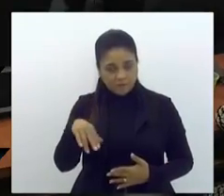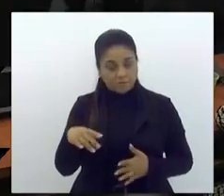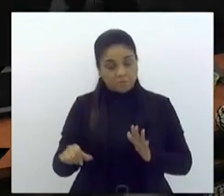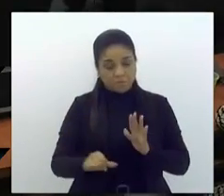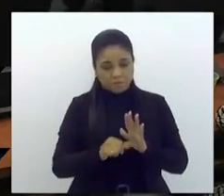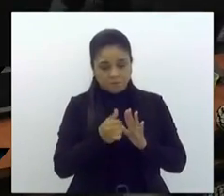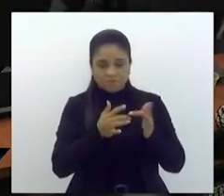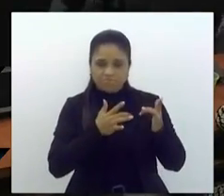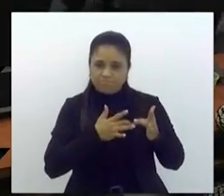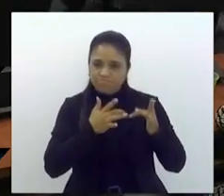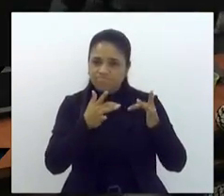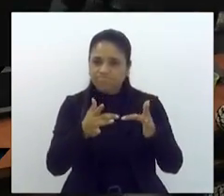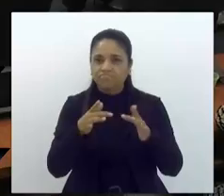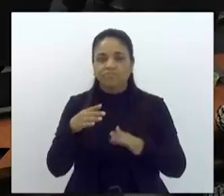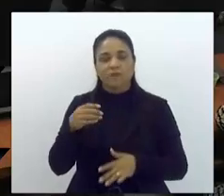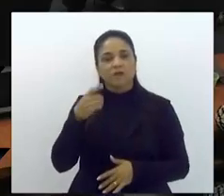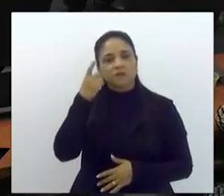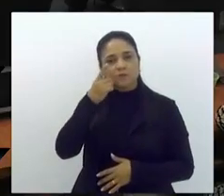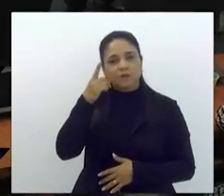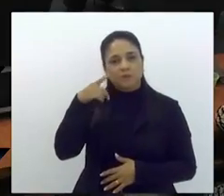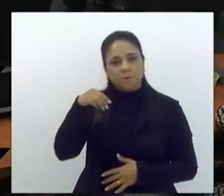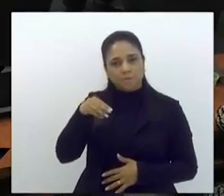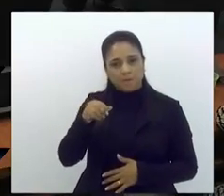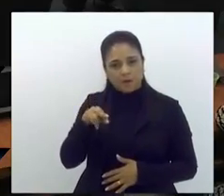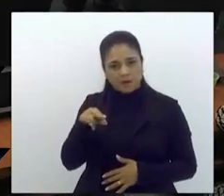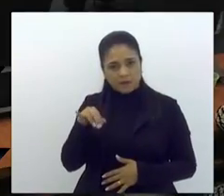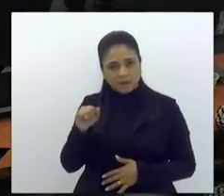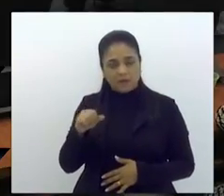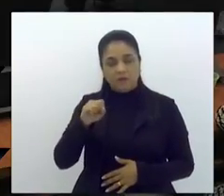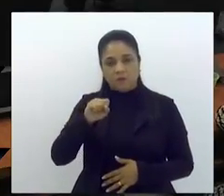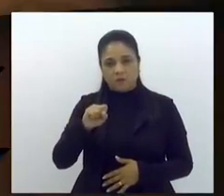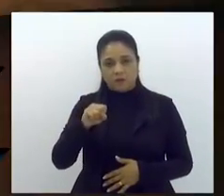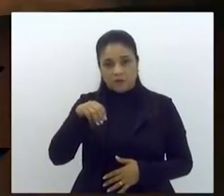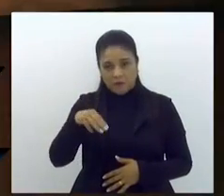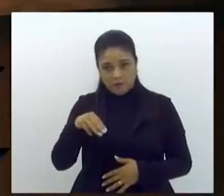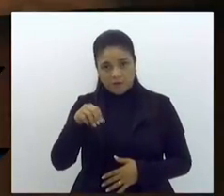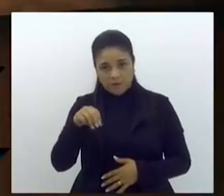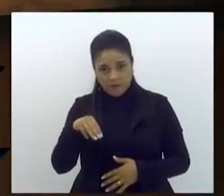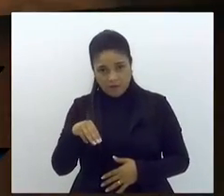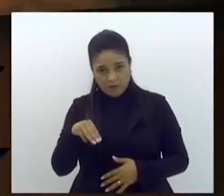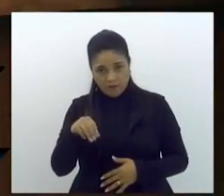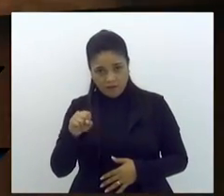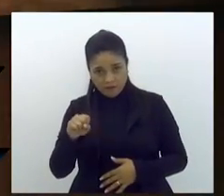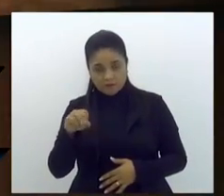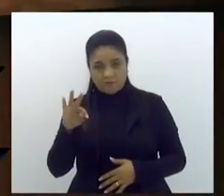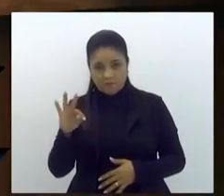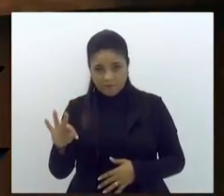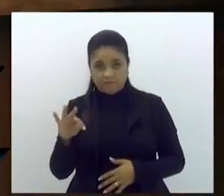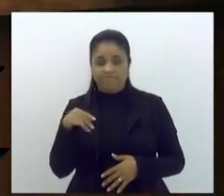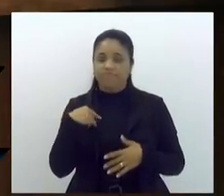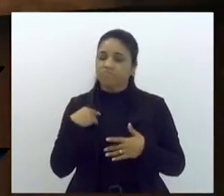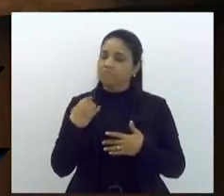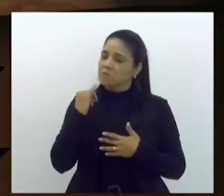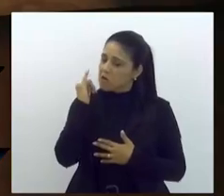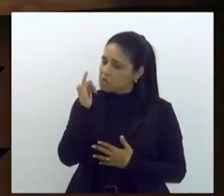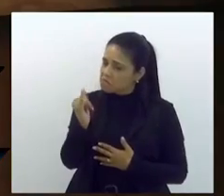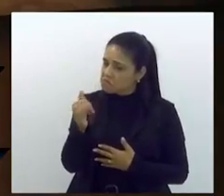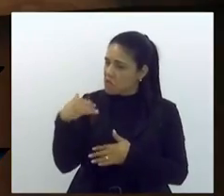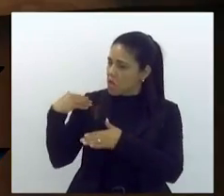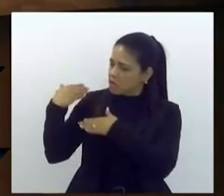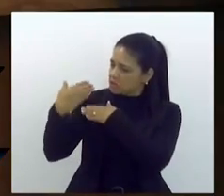com a deputada Marina do MST dizer para deputada Marina que a trajetória de vida dela